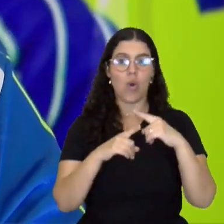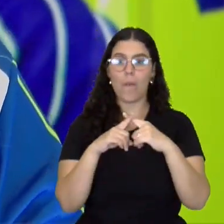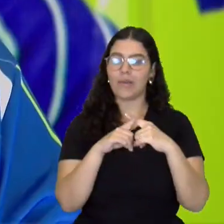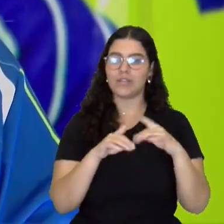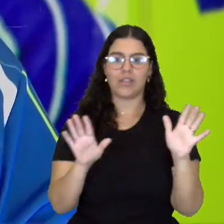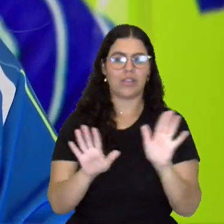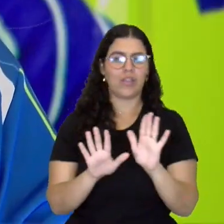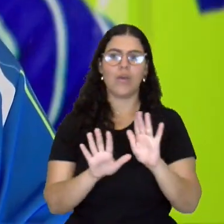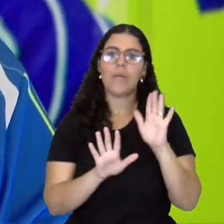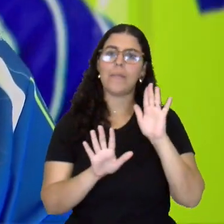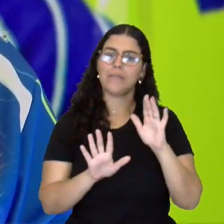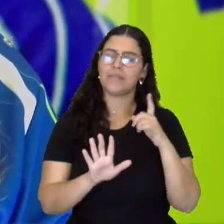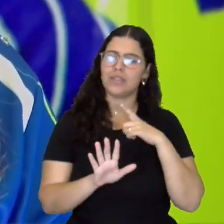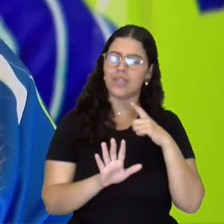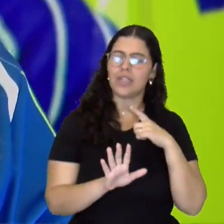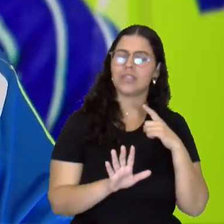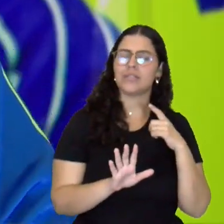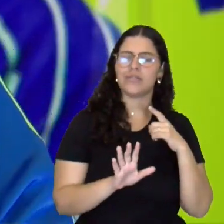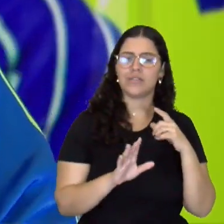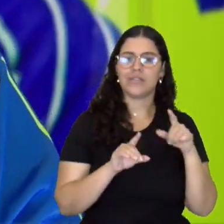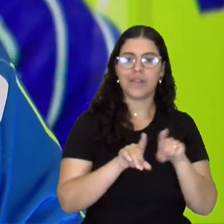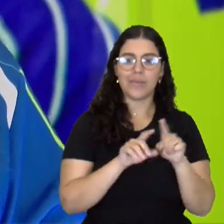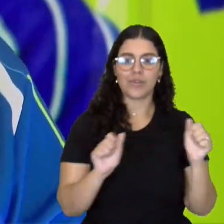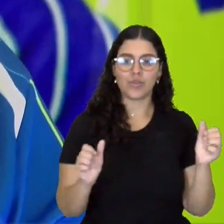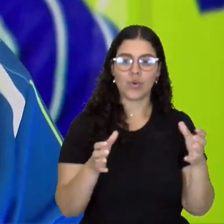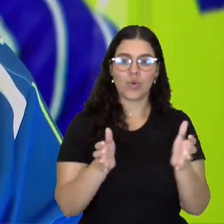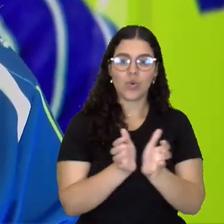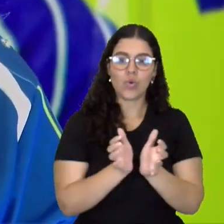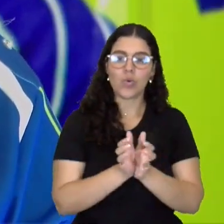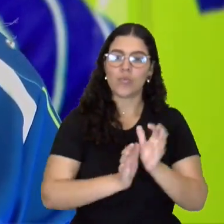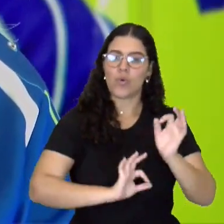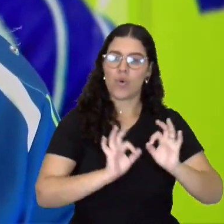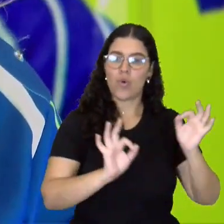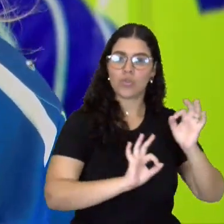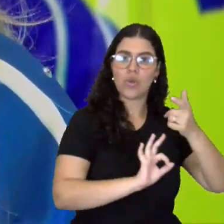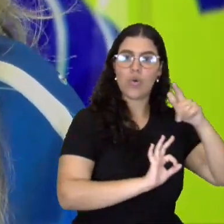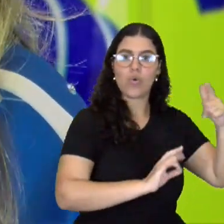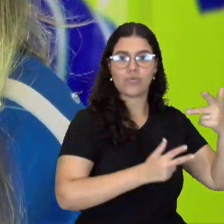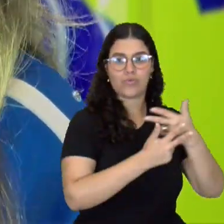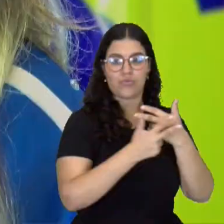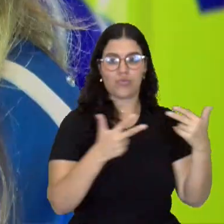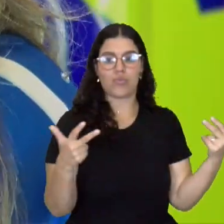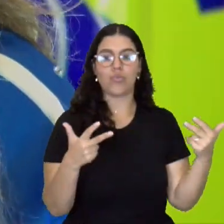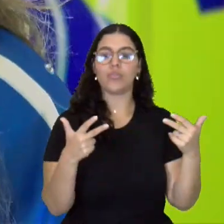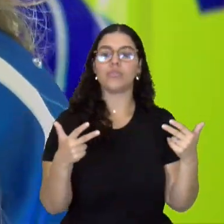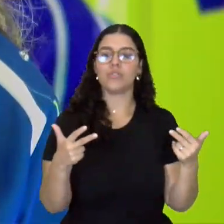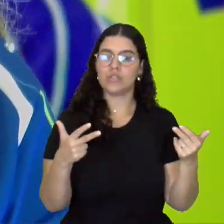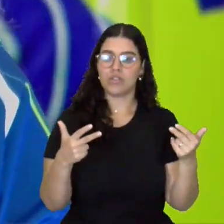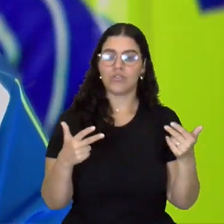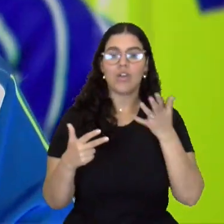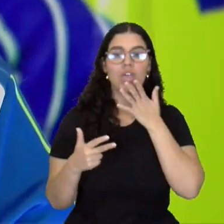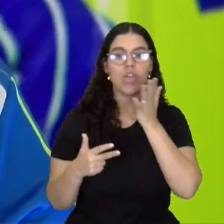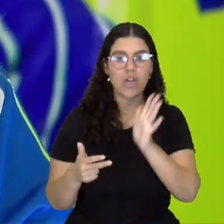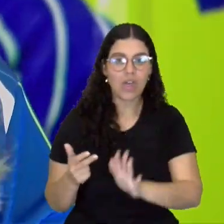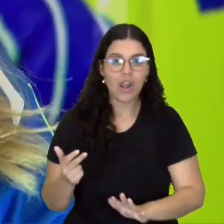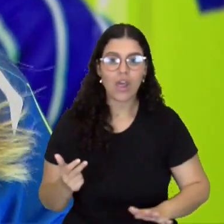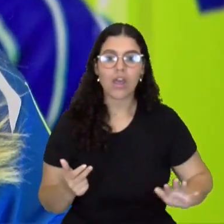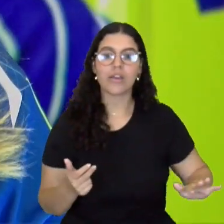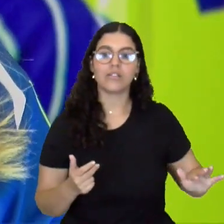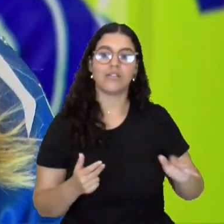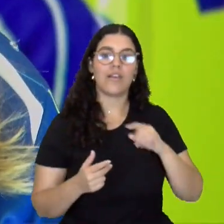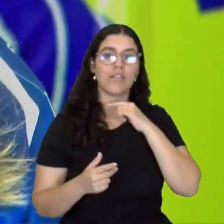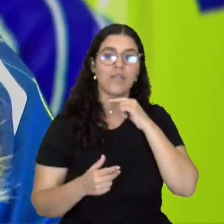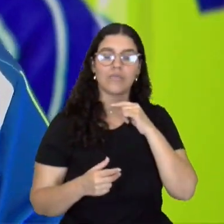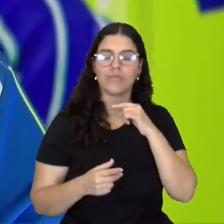gente tem sempre o pessoal aqui da coordenação, eles organizam outros eventos para essas crianças que vão vir também. A gente